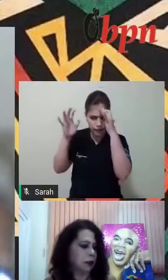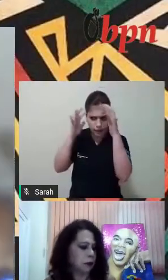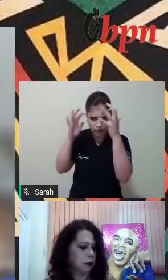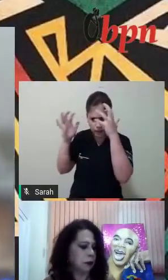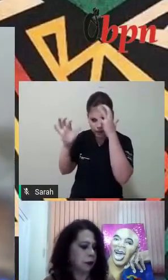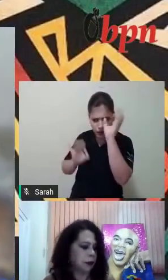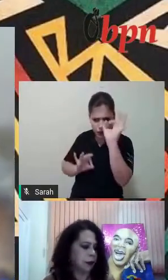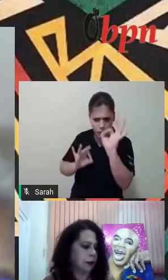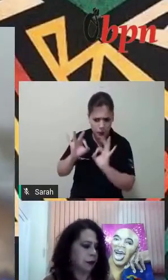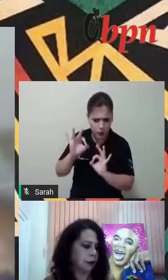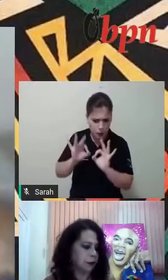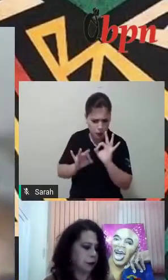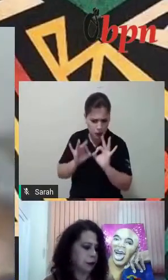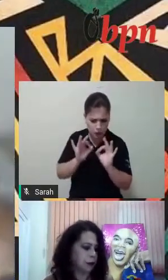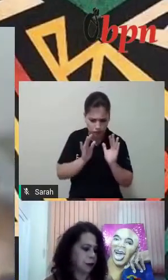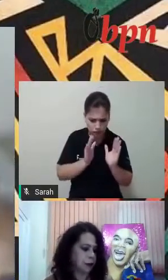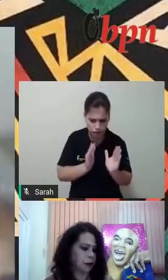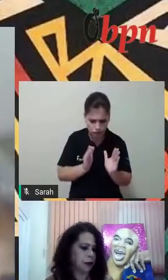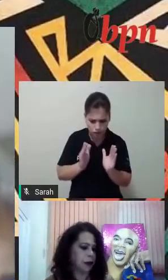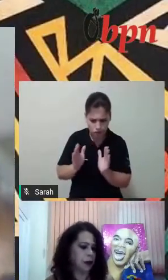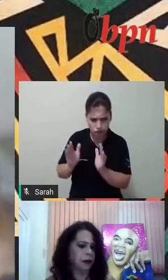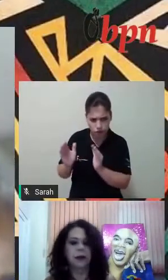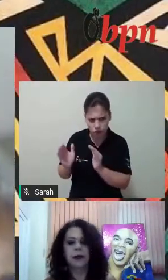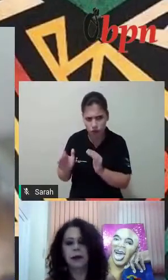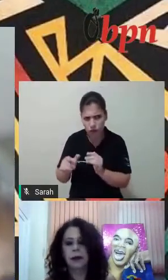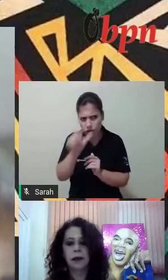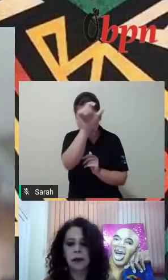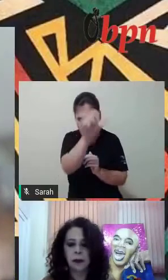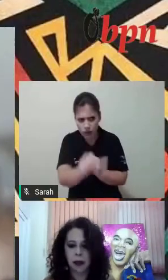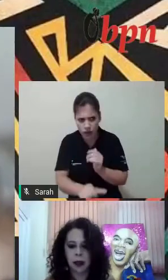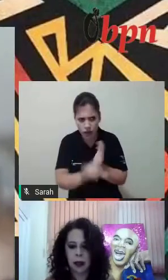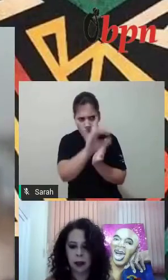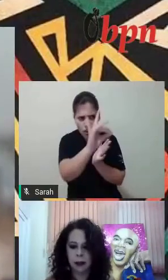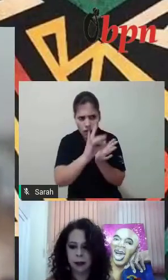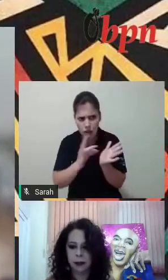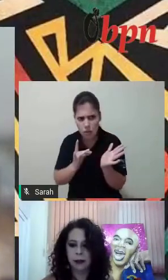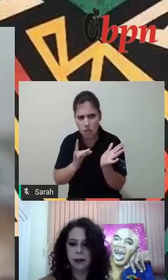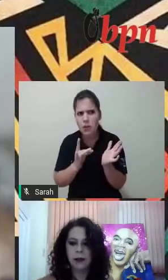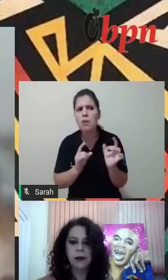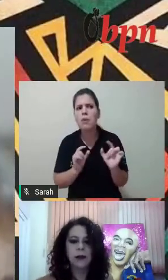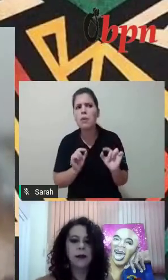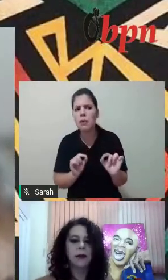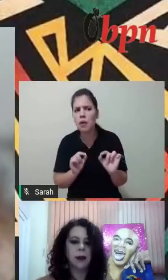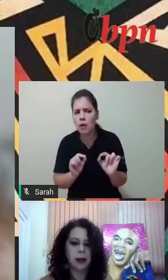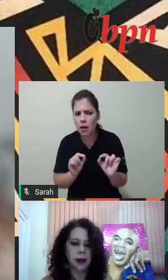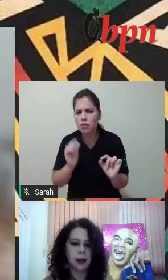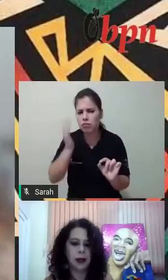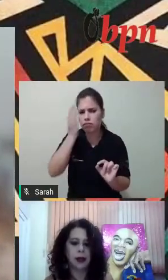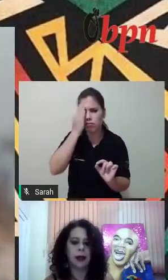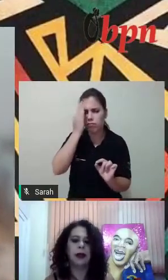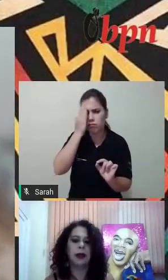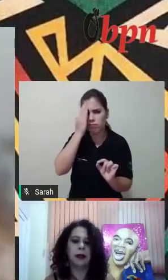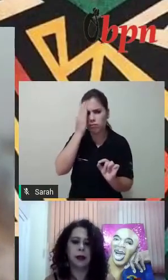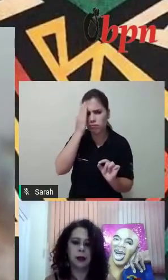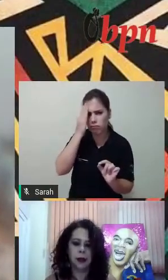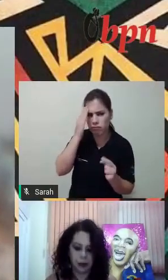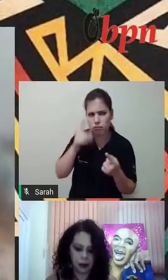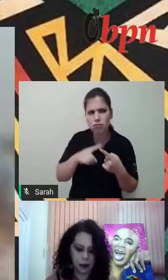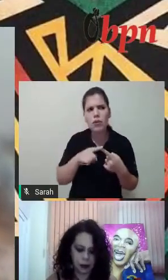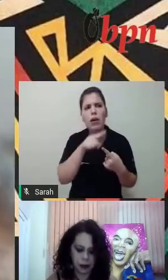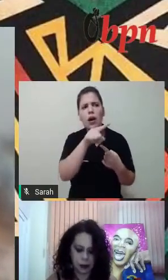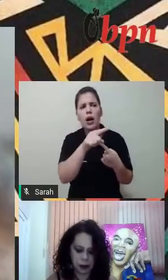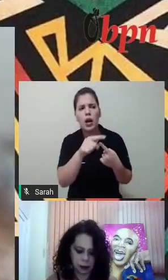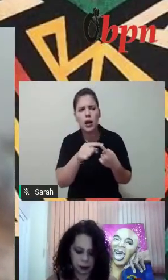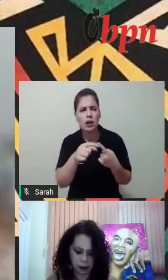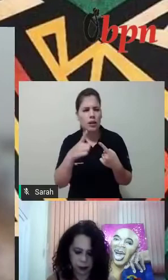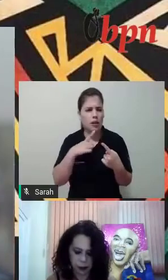ele sabe que tipo de inimigo ele vai enfrentar, ele sabe as forças que os inimigos têm,